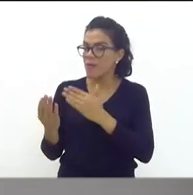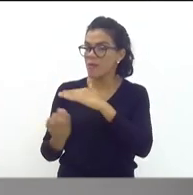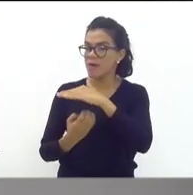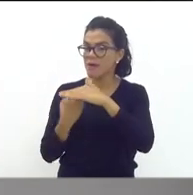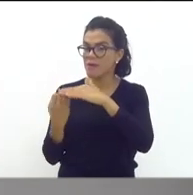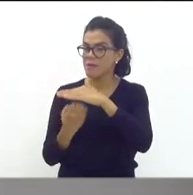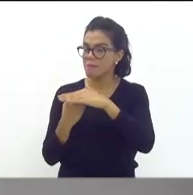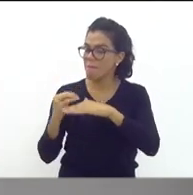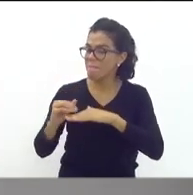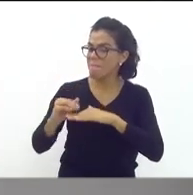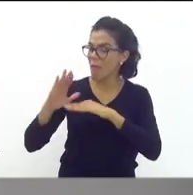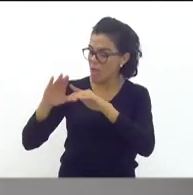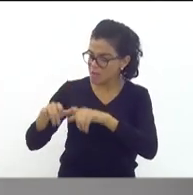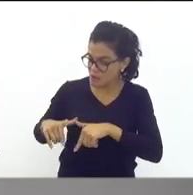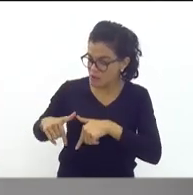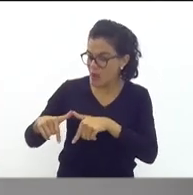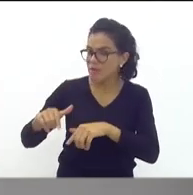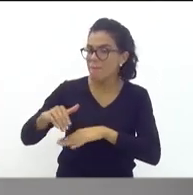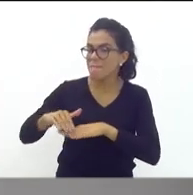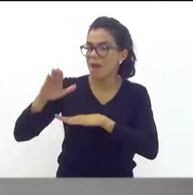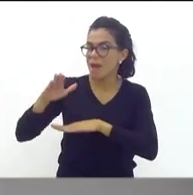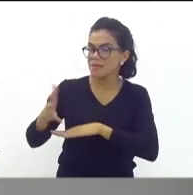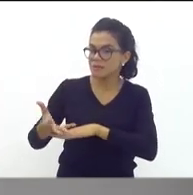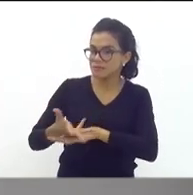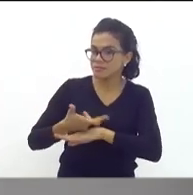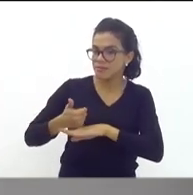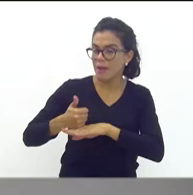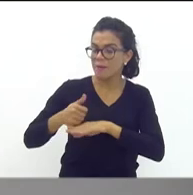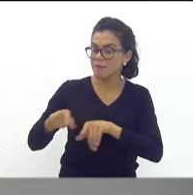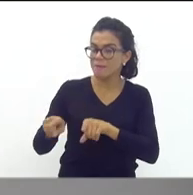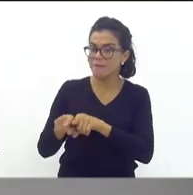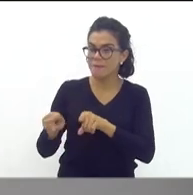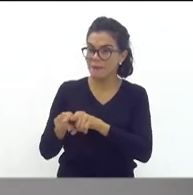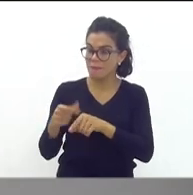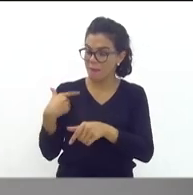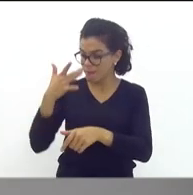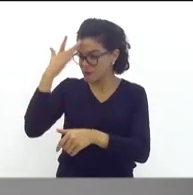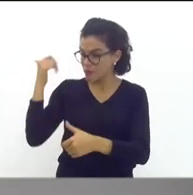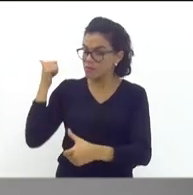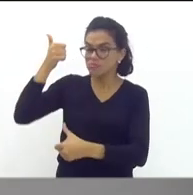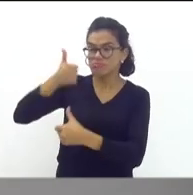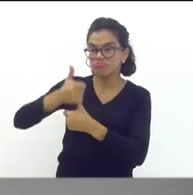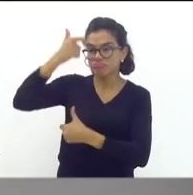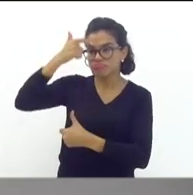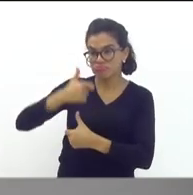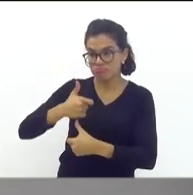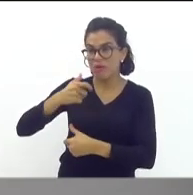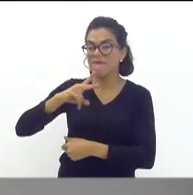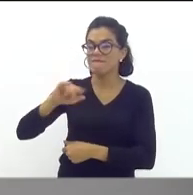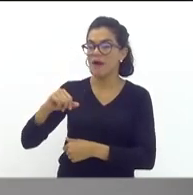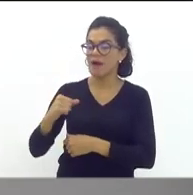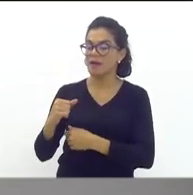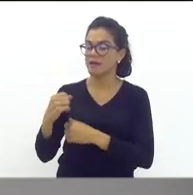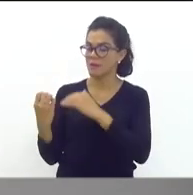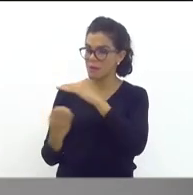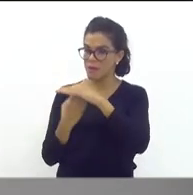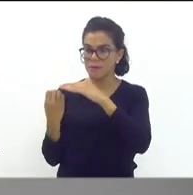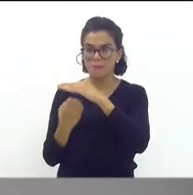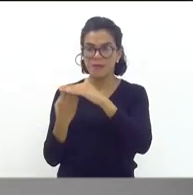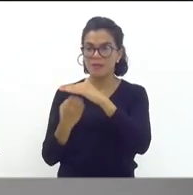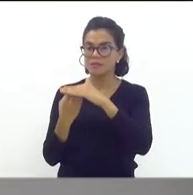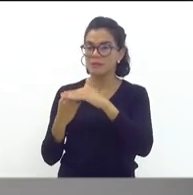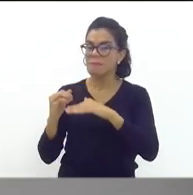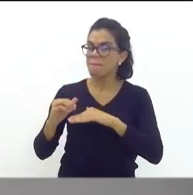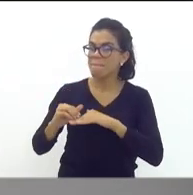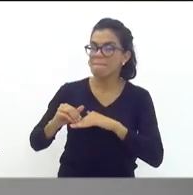mais atuante mais eficiente e com certeza o meu sucessor vai ser uma agência que vai ter é